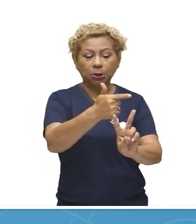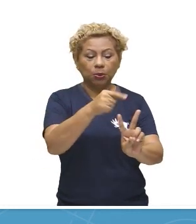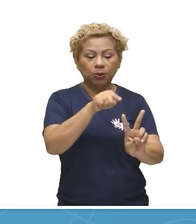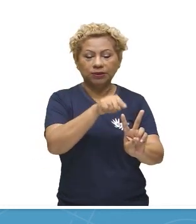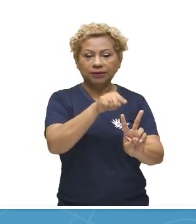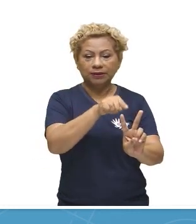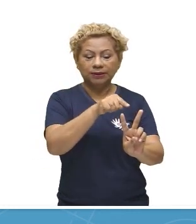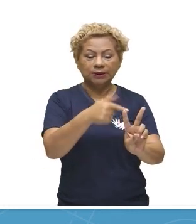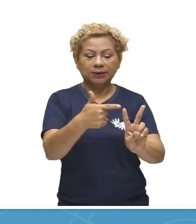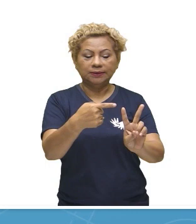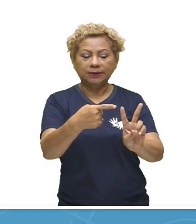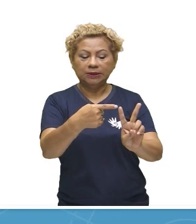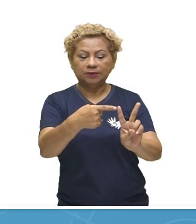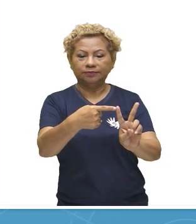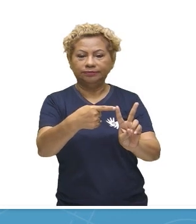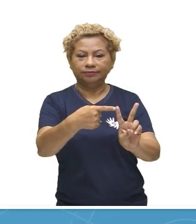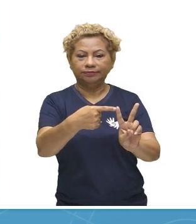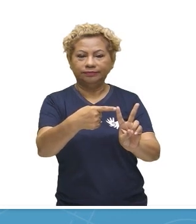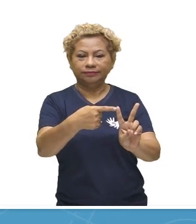né?